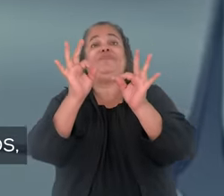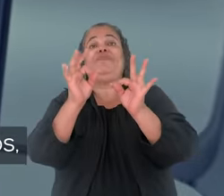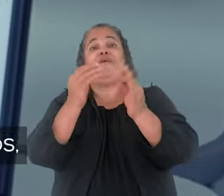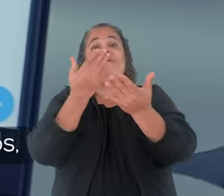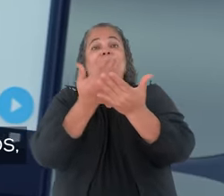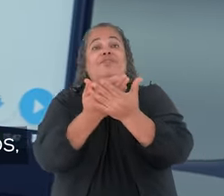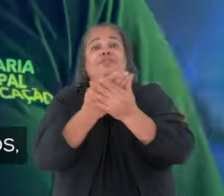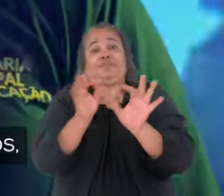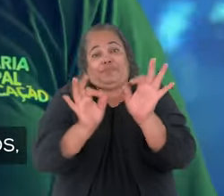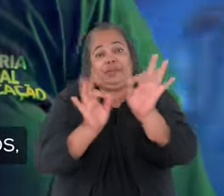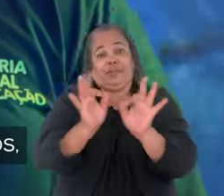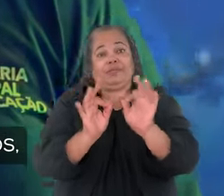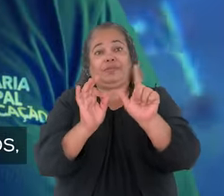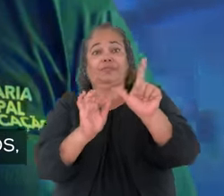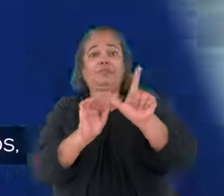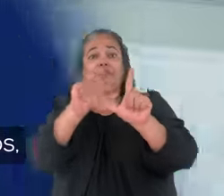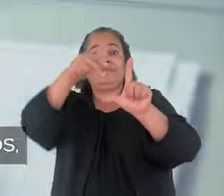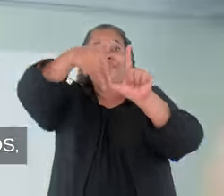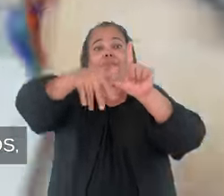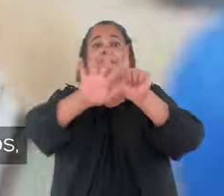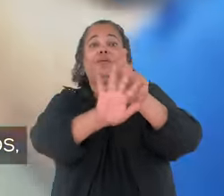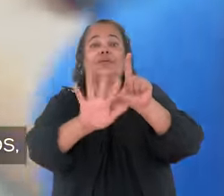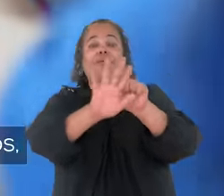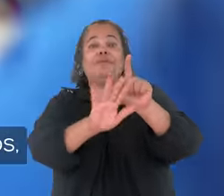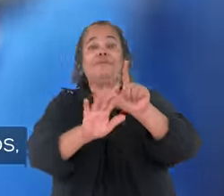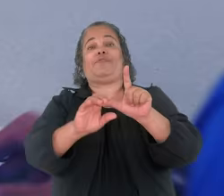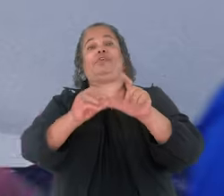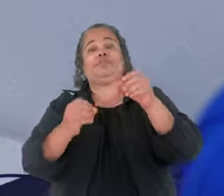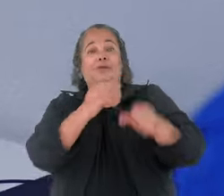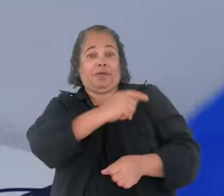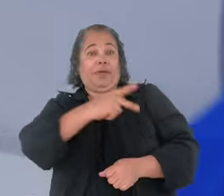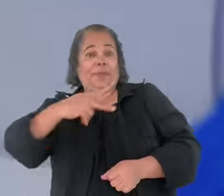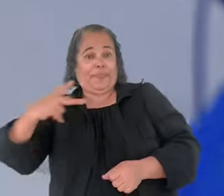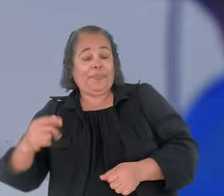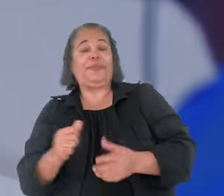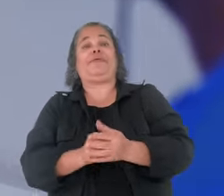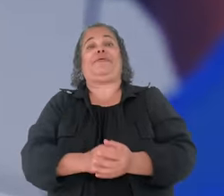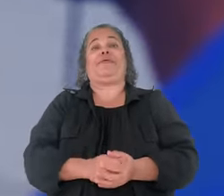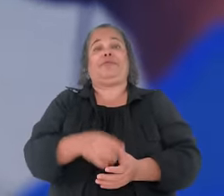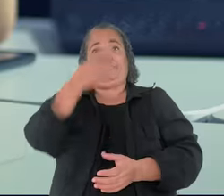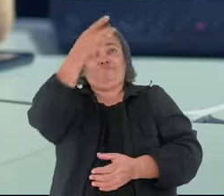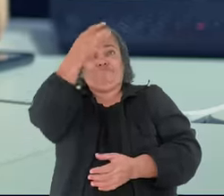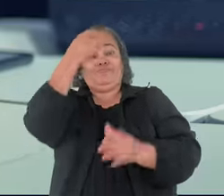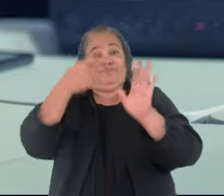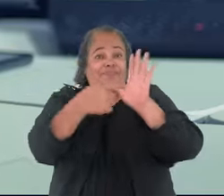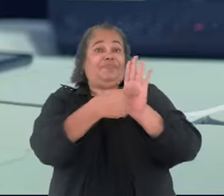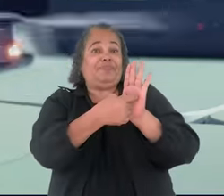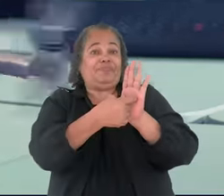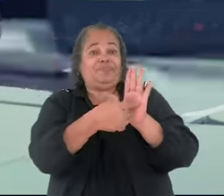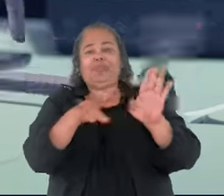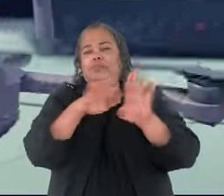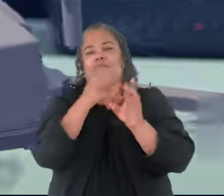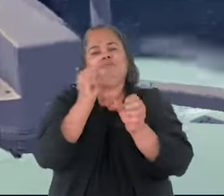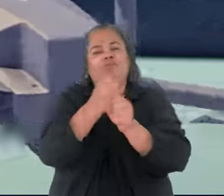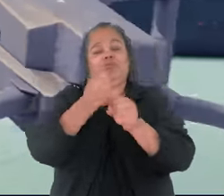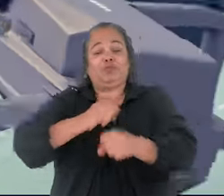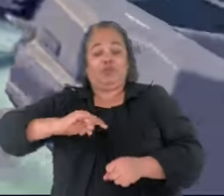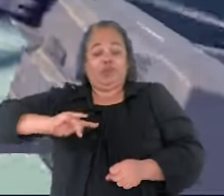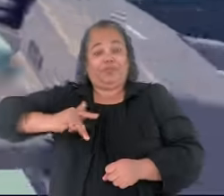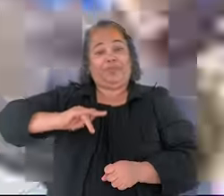de programação, metaverso, criação de aplicativos, inteligência artificial, até de montagem de